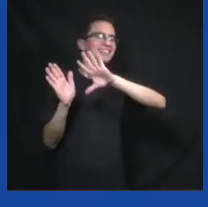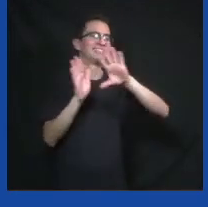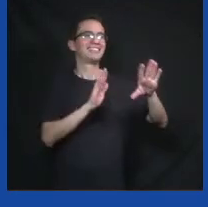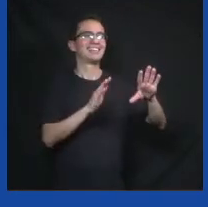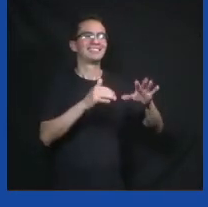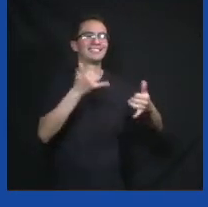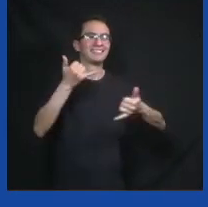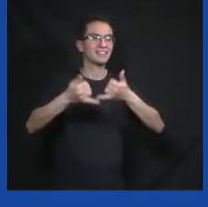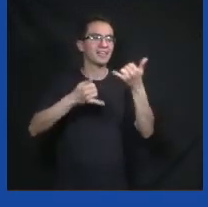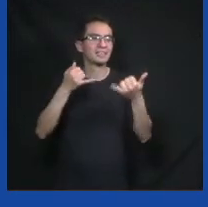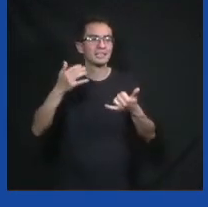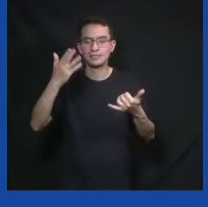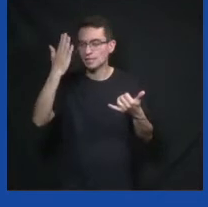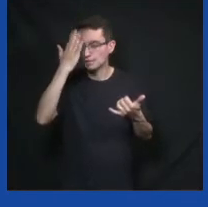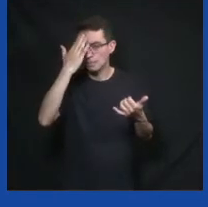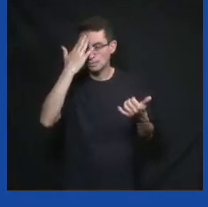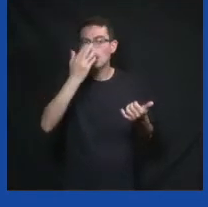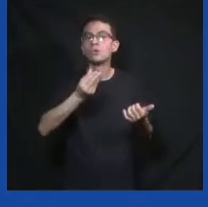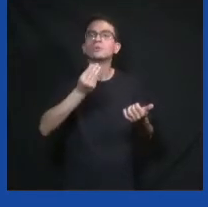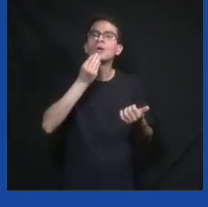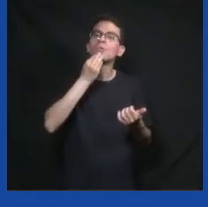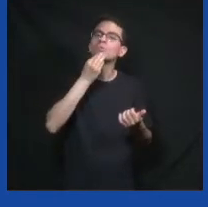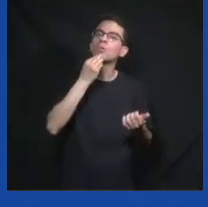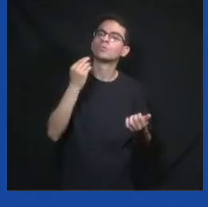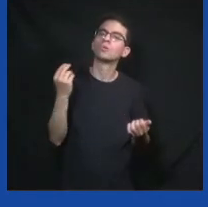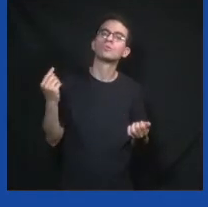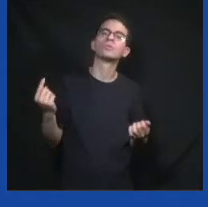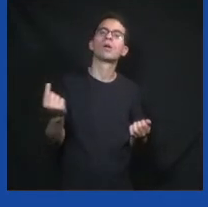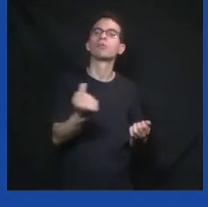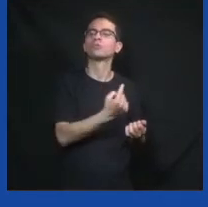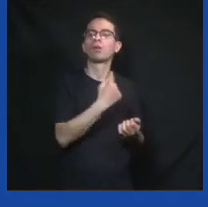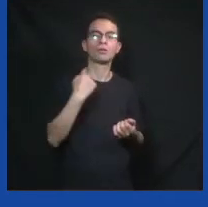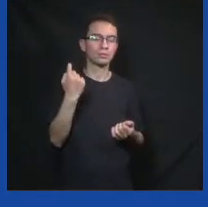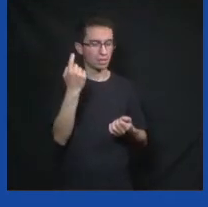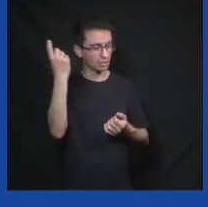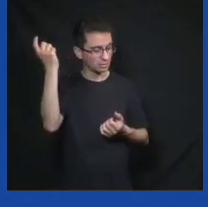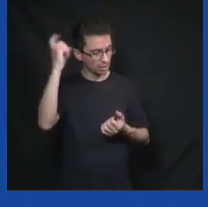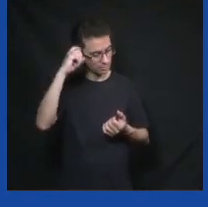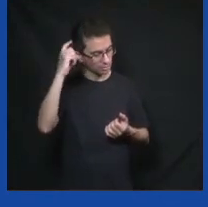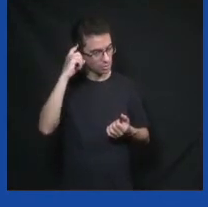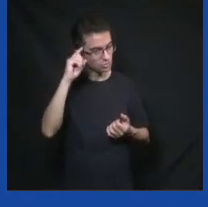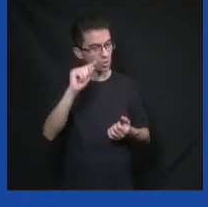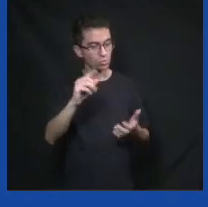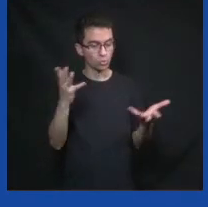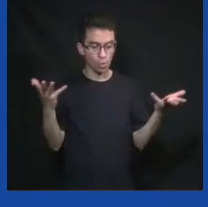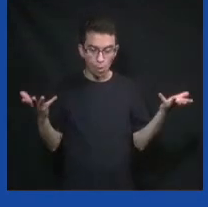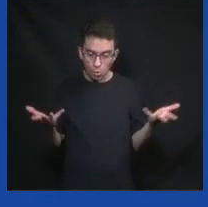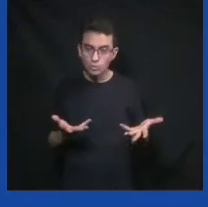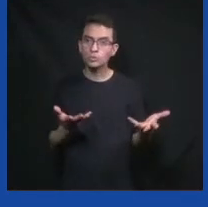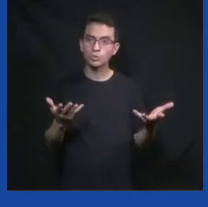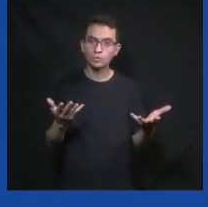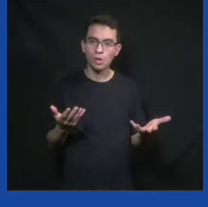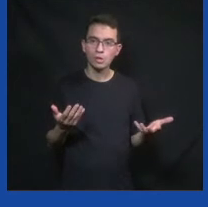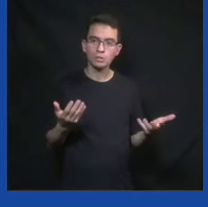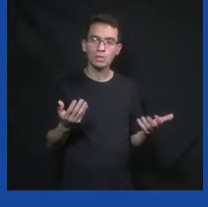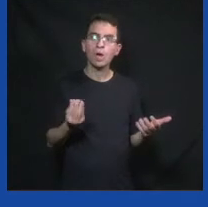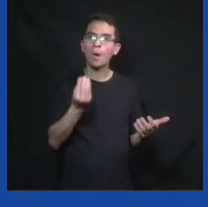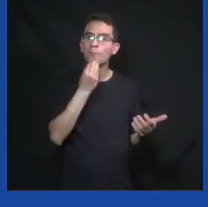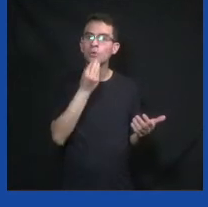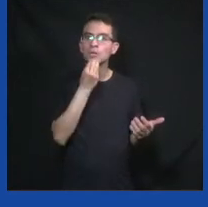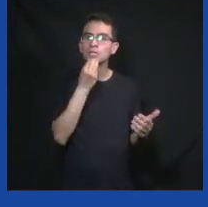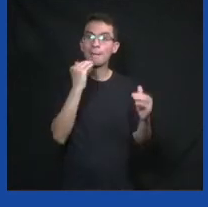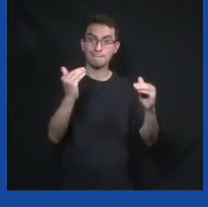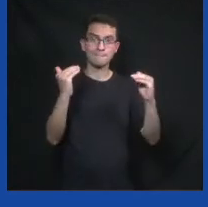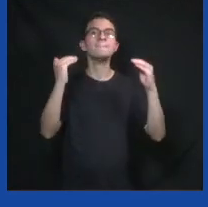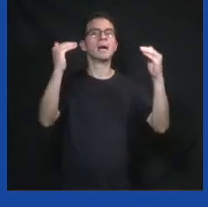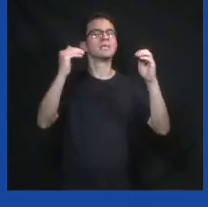falar que existem oportunidades como as que a gente oferece, outras organizações oferecem. Hoje existem mais oportunidades do que nunca. Acho que uma coisa que o jovem não